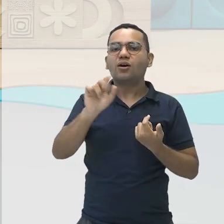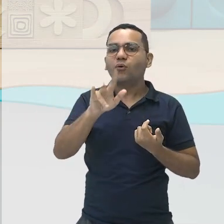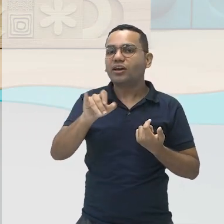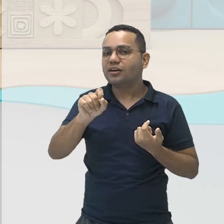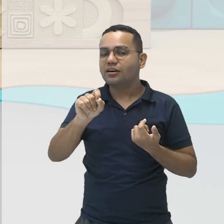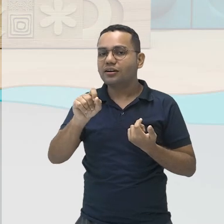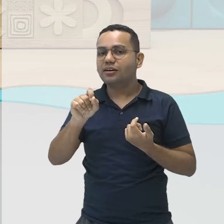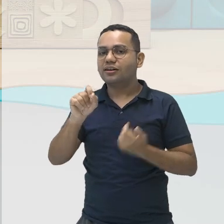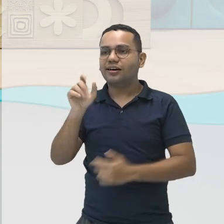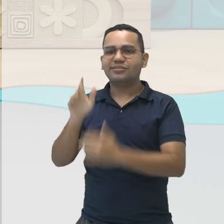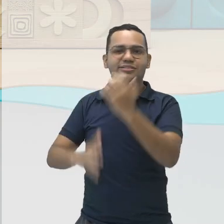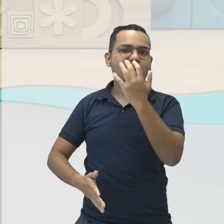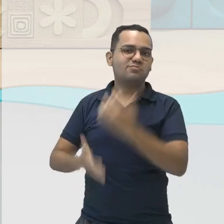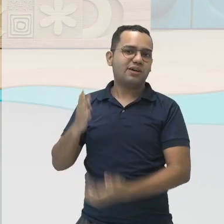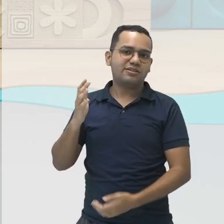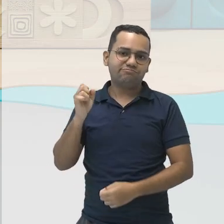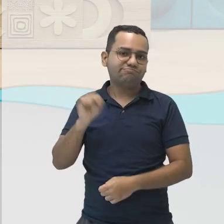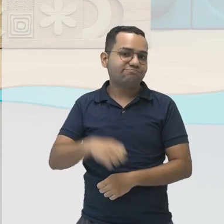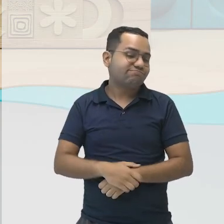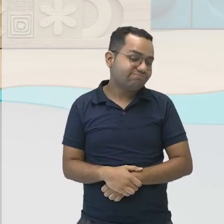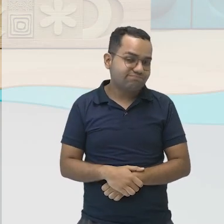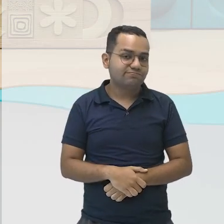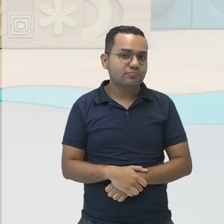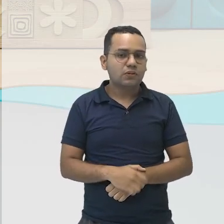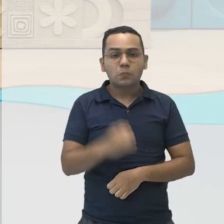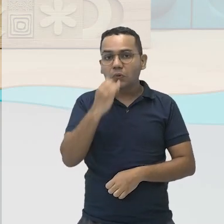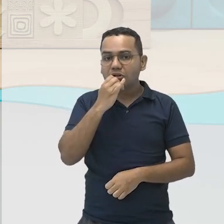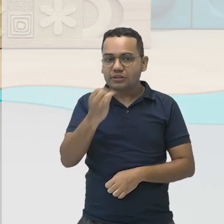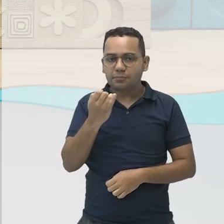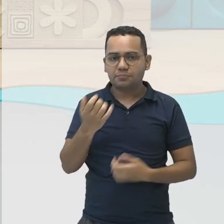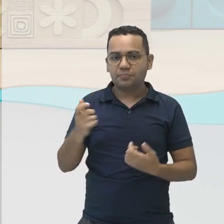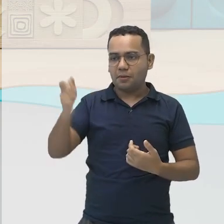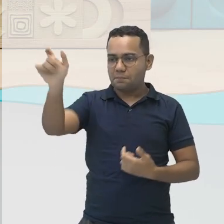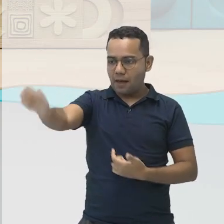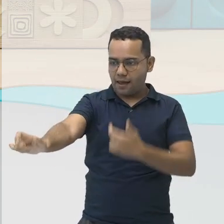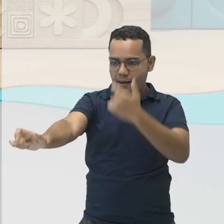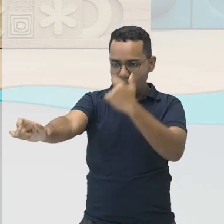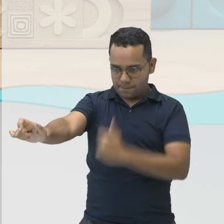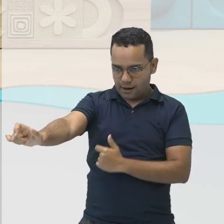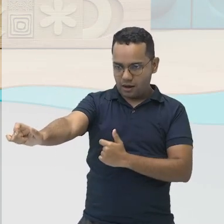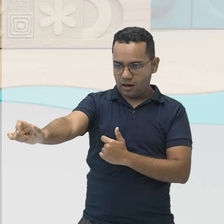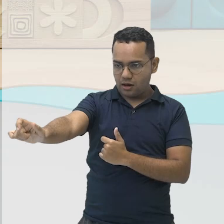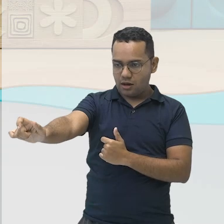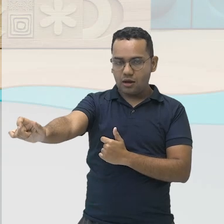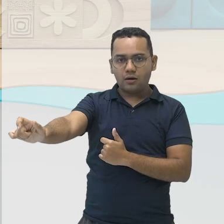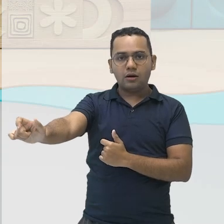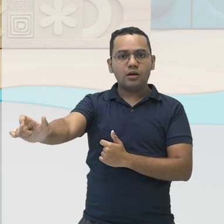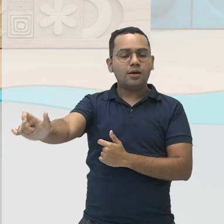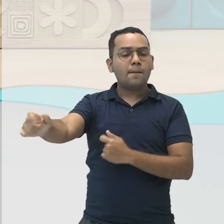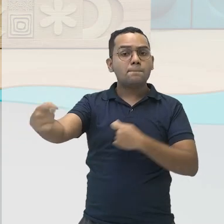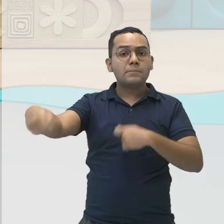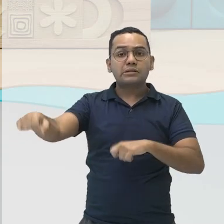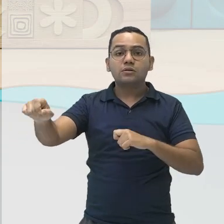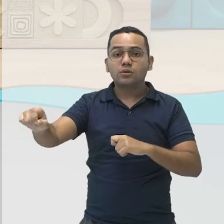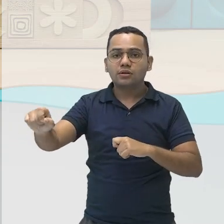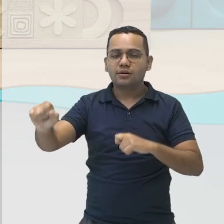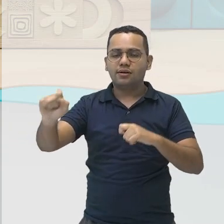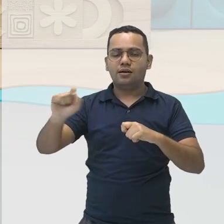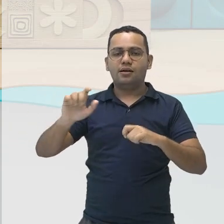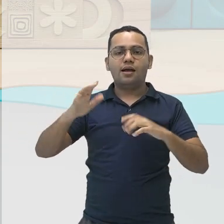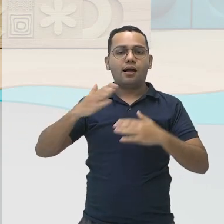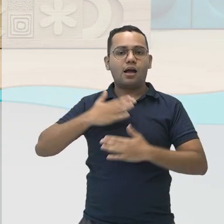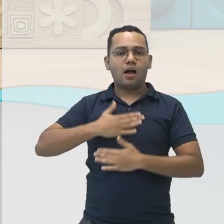quê? Porque nesse momento, tanto você quanto a vítima, ela precisa estar calma para poder tomar